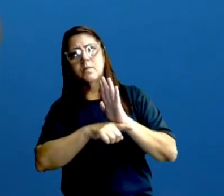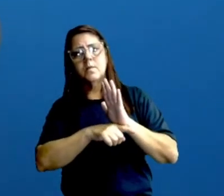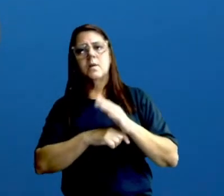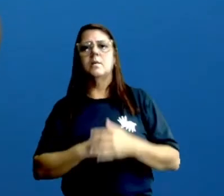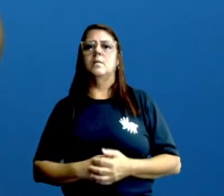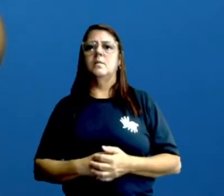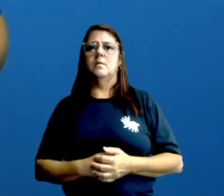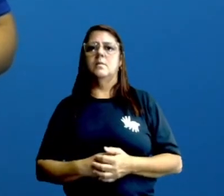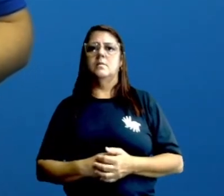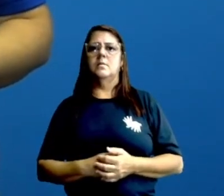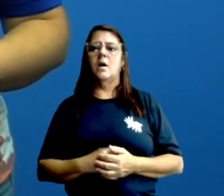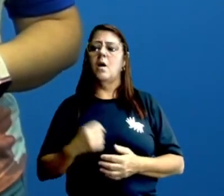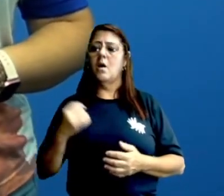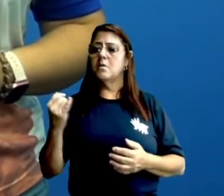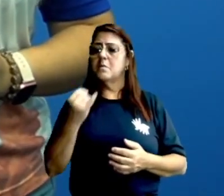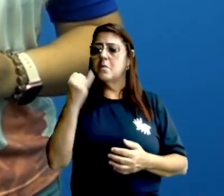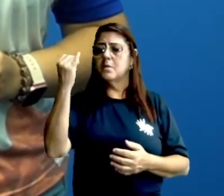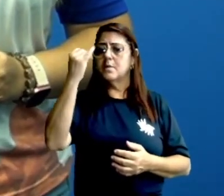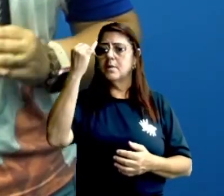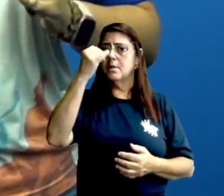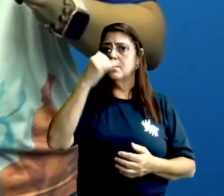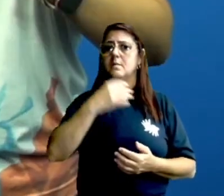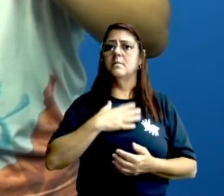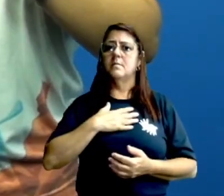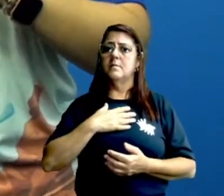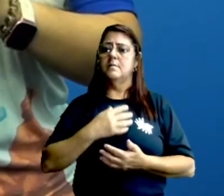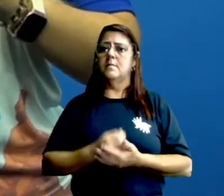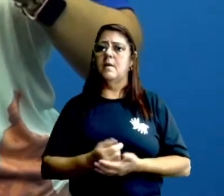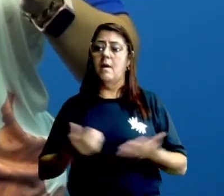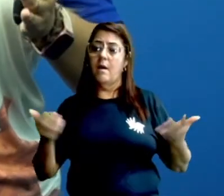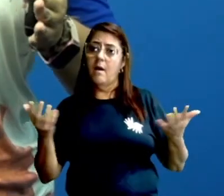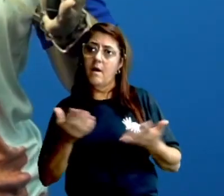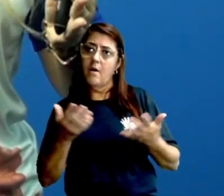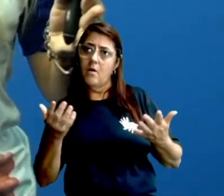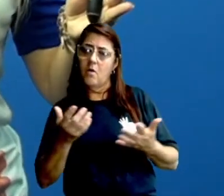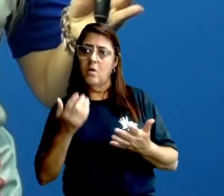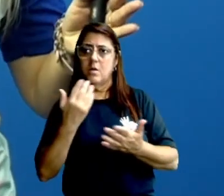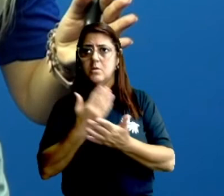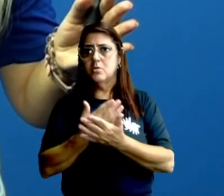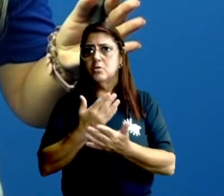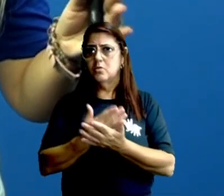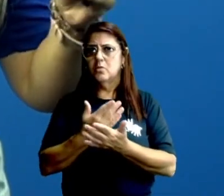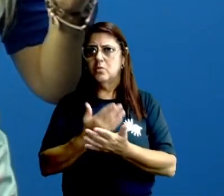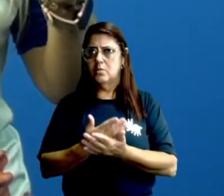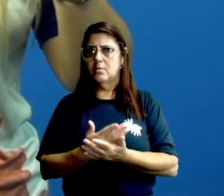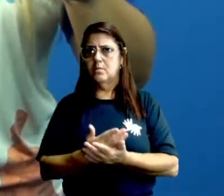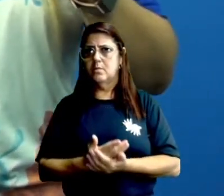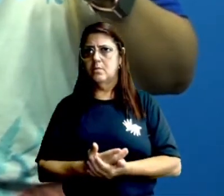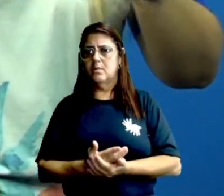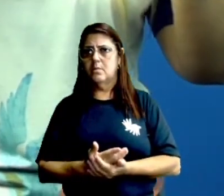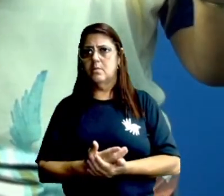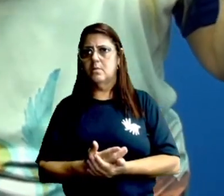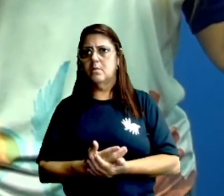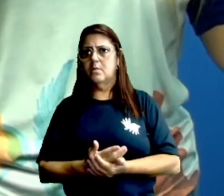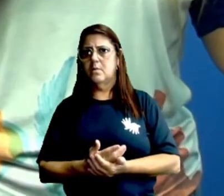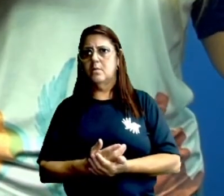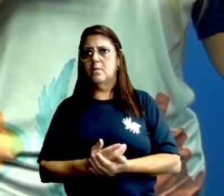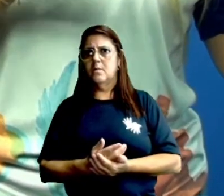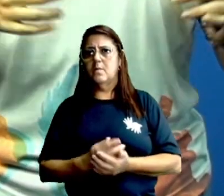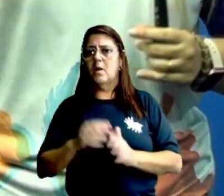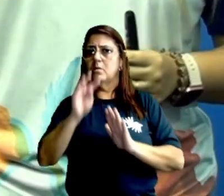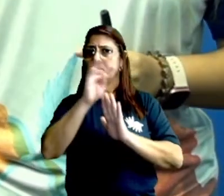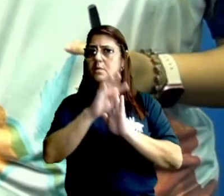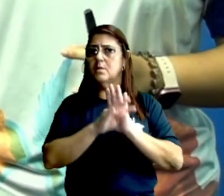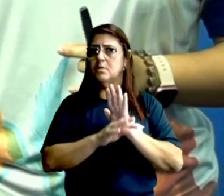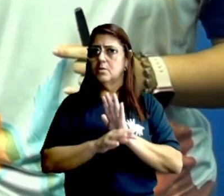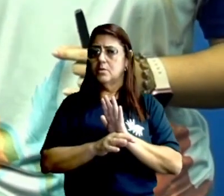uma ordem de importância para você. Então a gente agora estudou até agora alguns